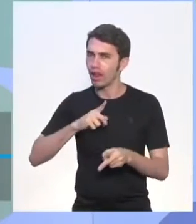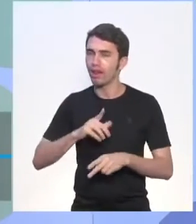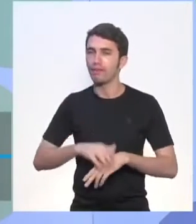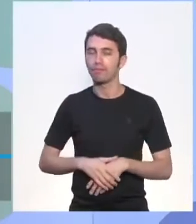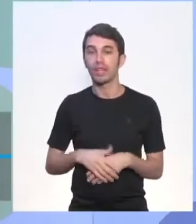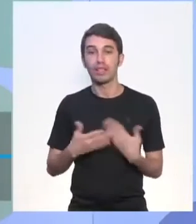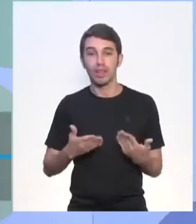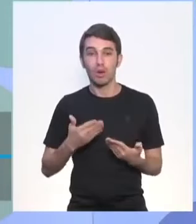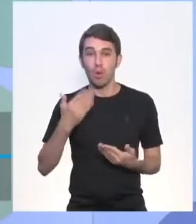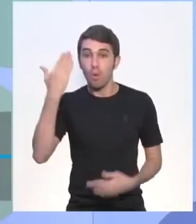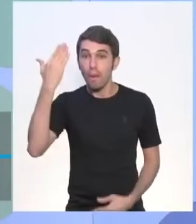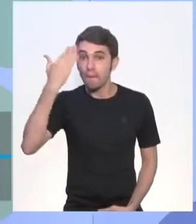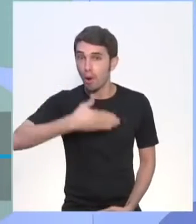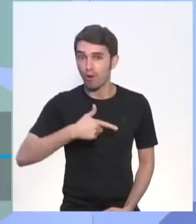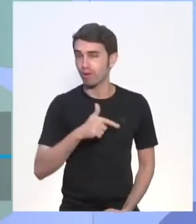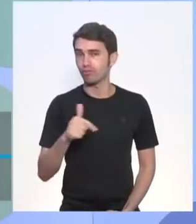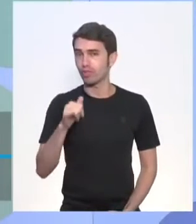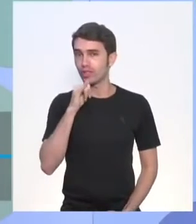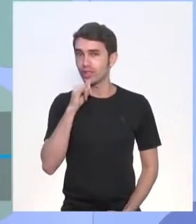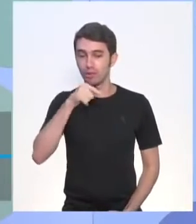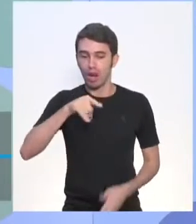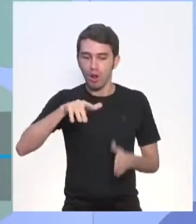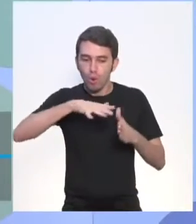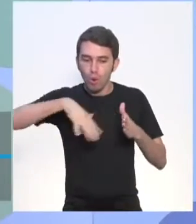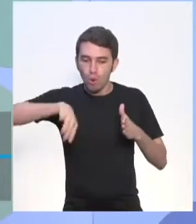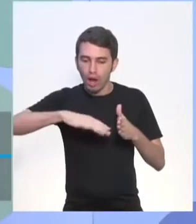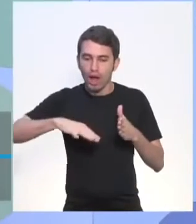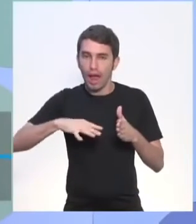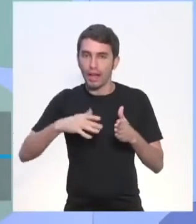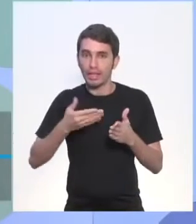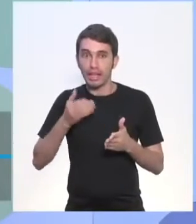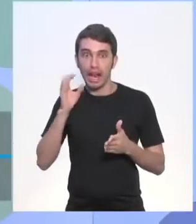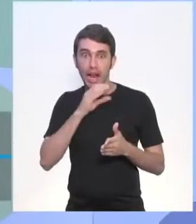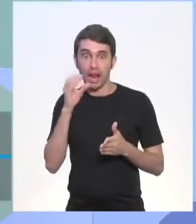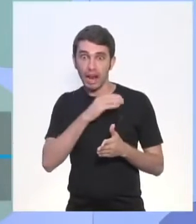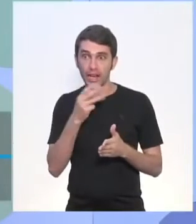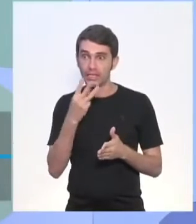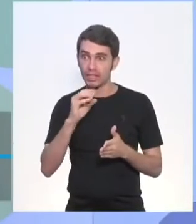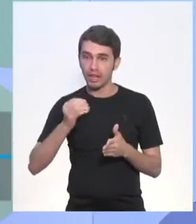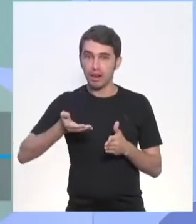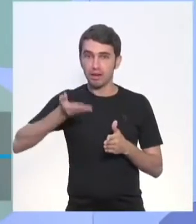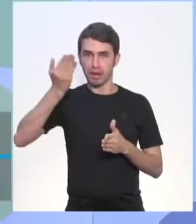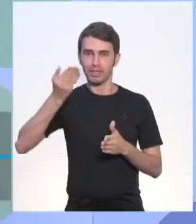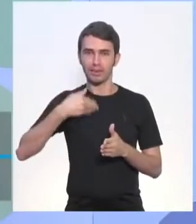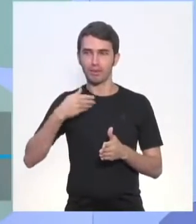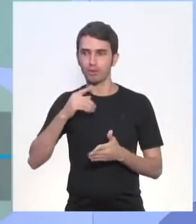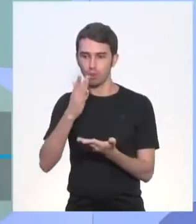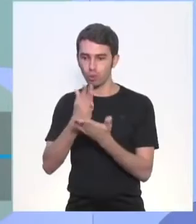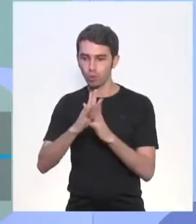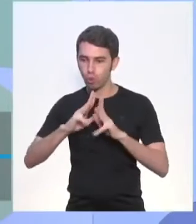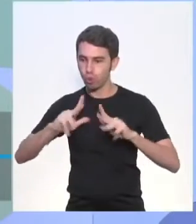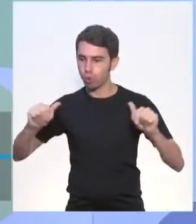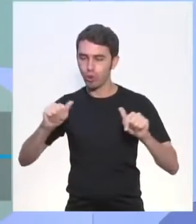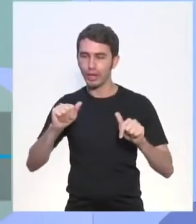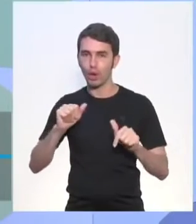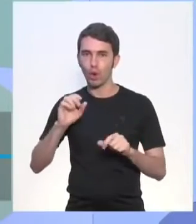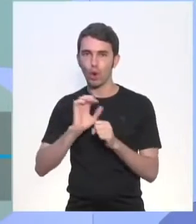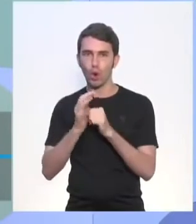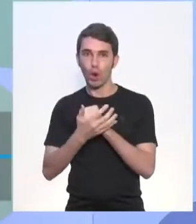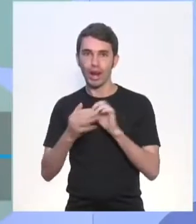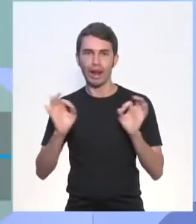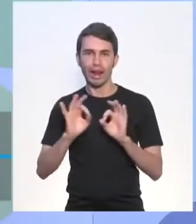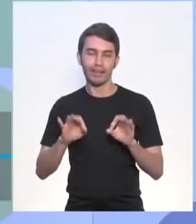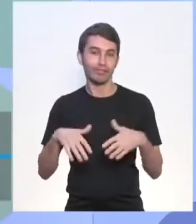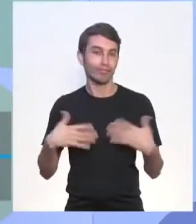de que locais com muito calor eliminam o vírus. Então, essa é uma notícia legal para a gente perceber como é que funciona a construção dos textos da